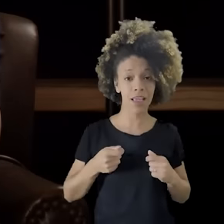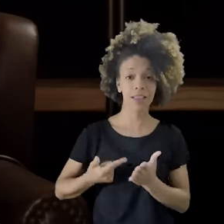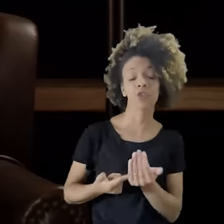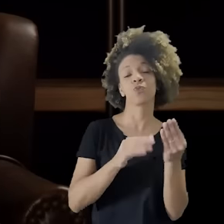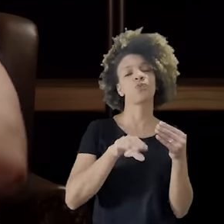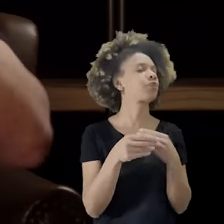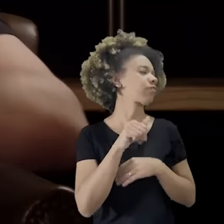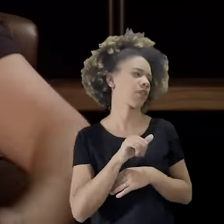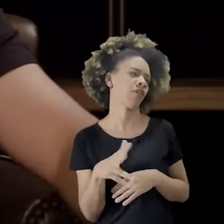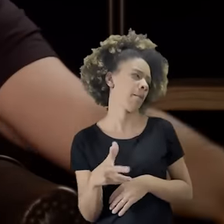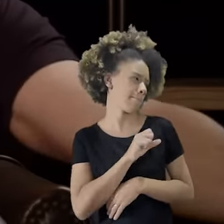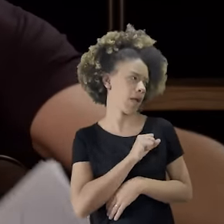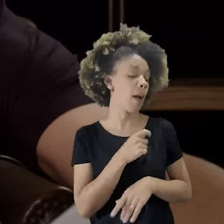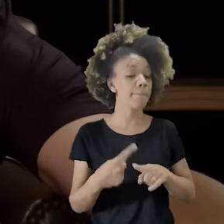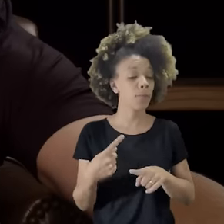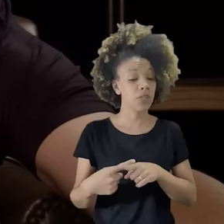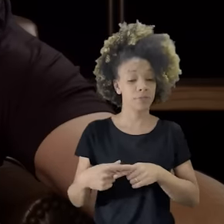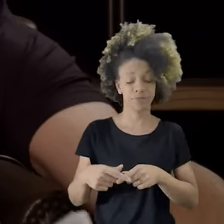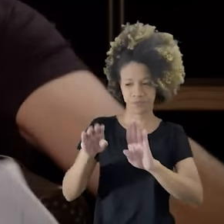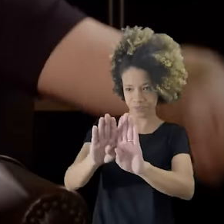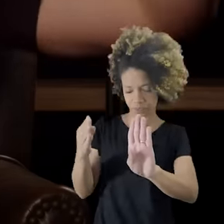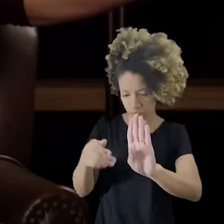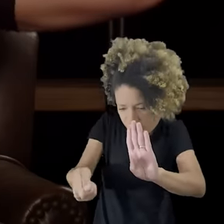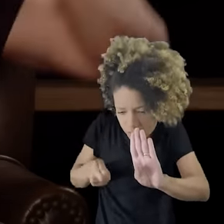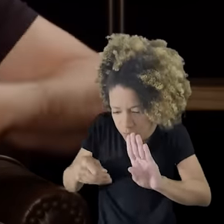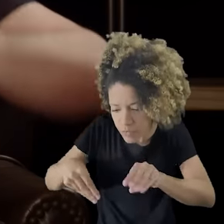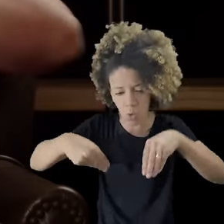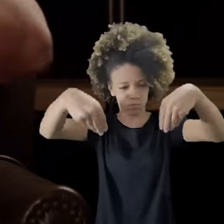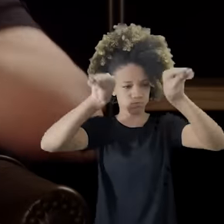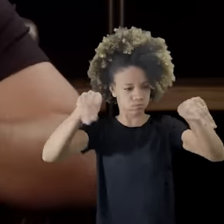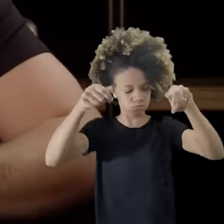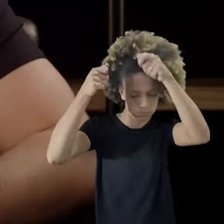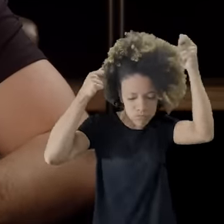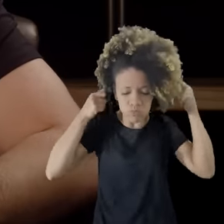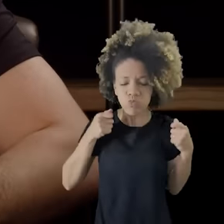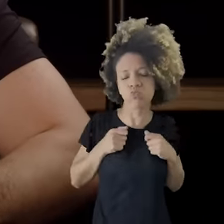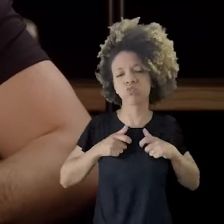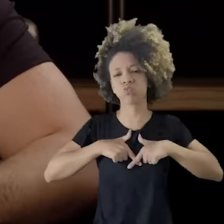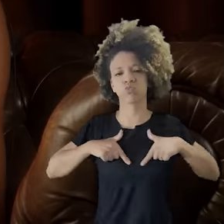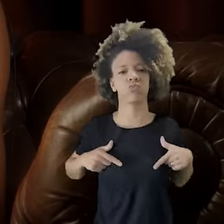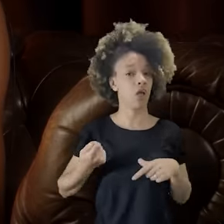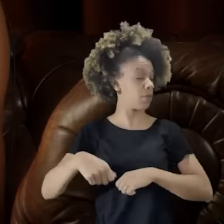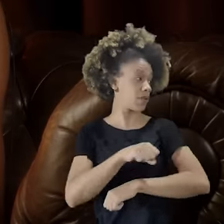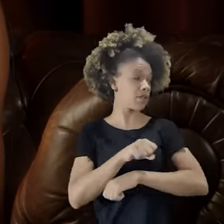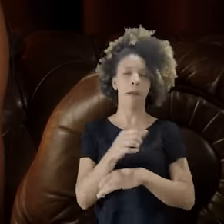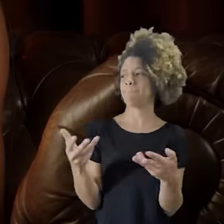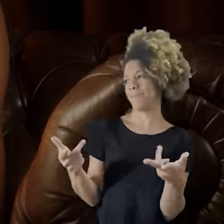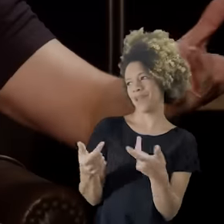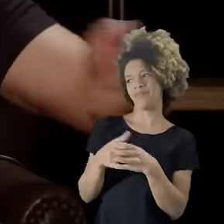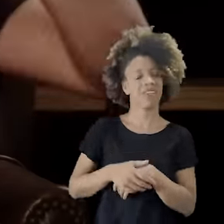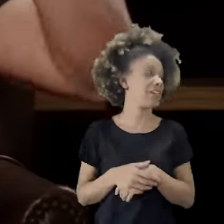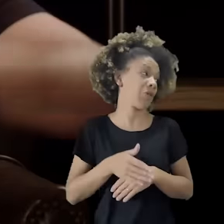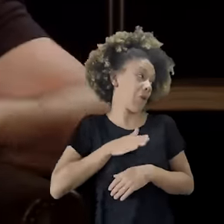a Ana vai adorar porque você tá aqui camiseta tá na gaveta põe no corpo ela desamassa você não precisa de Ferro olha maravilha